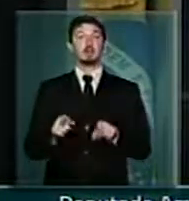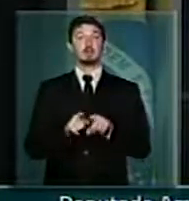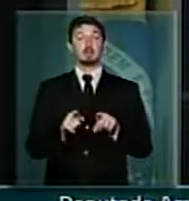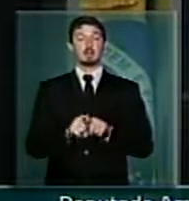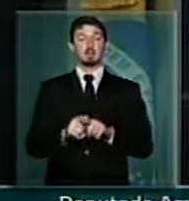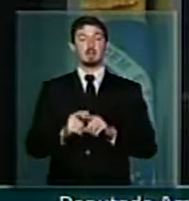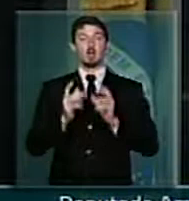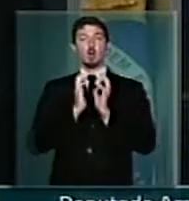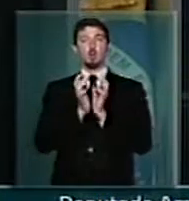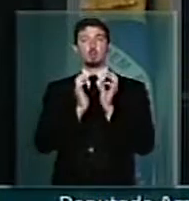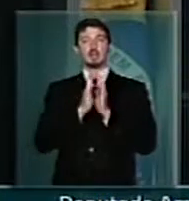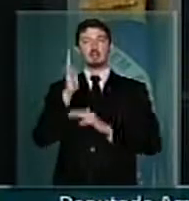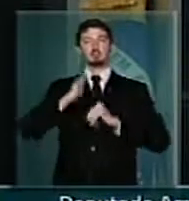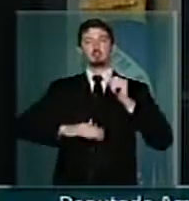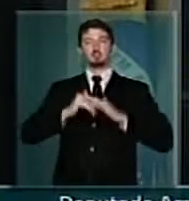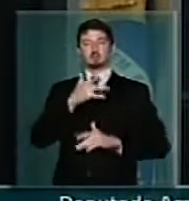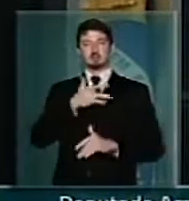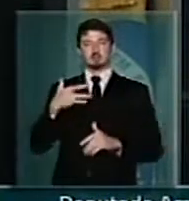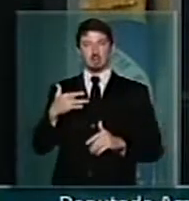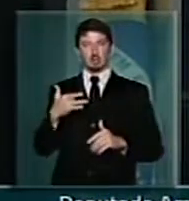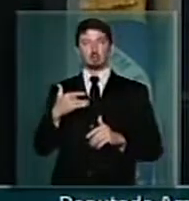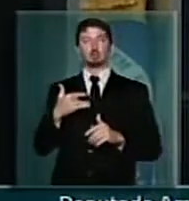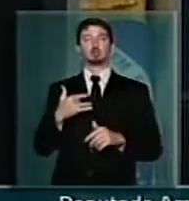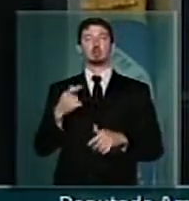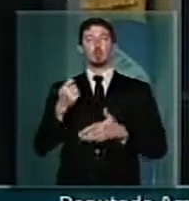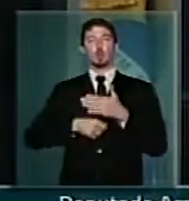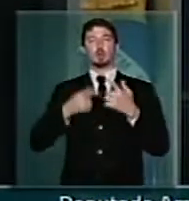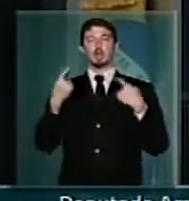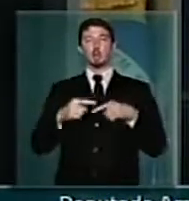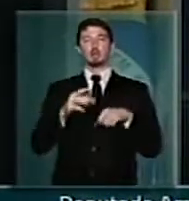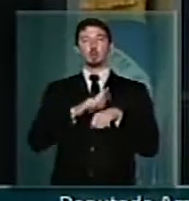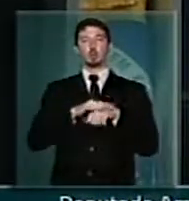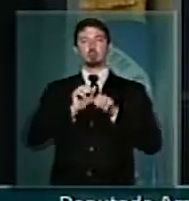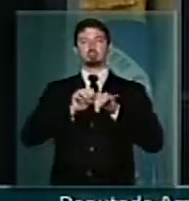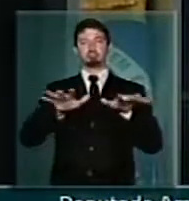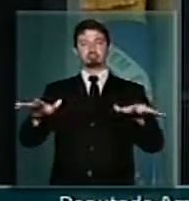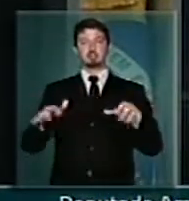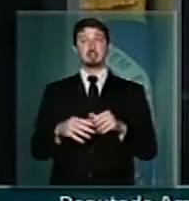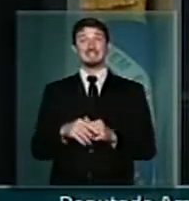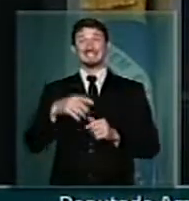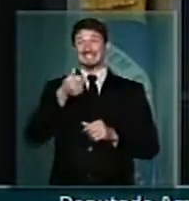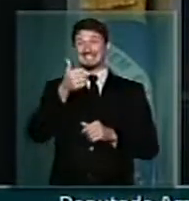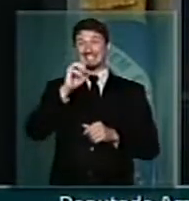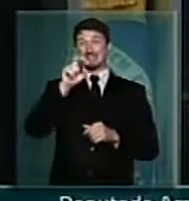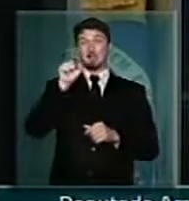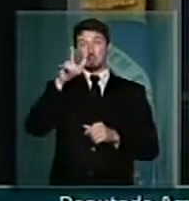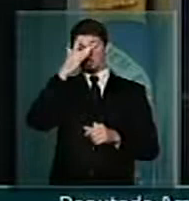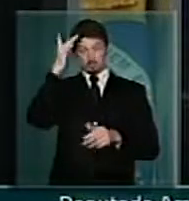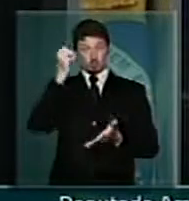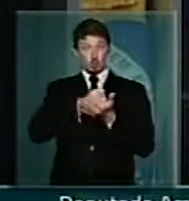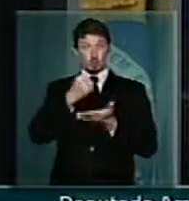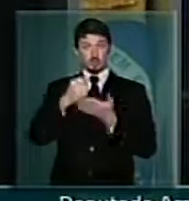agente comunitário de saúde de combate à endemia. 60 mil novos agentes.